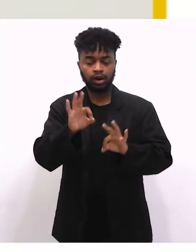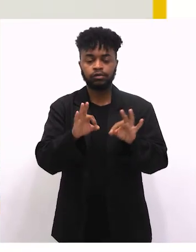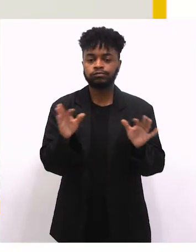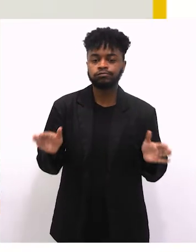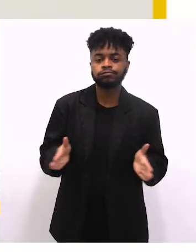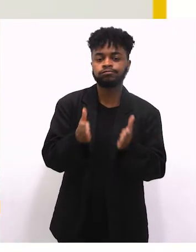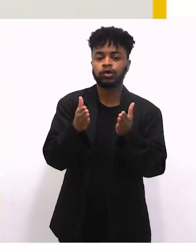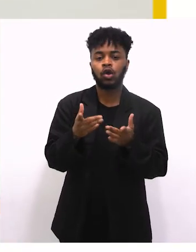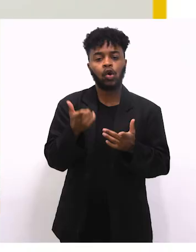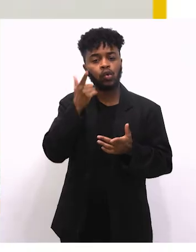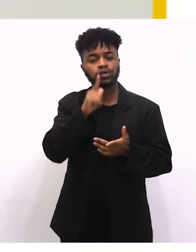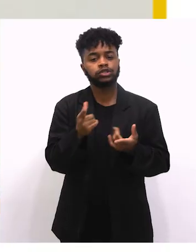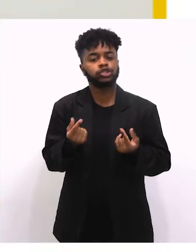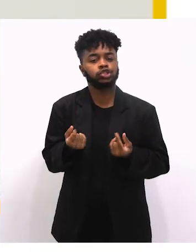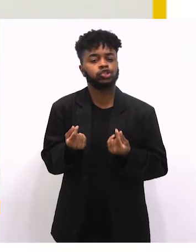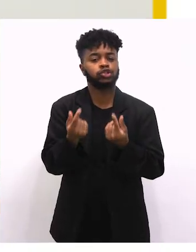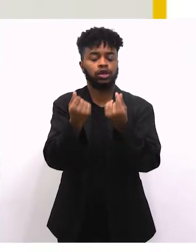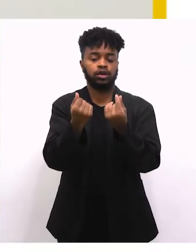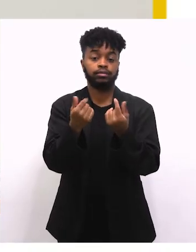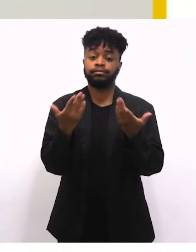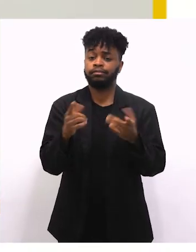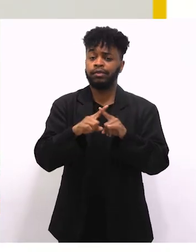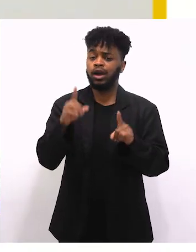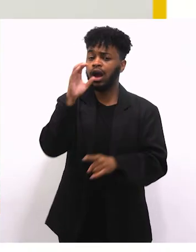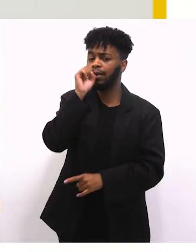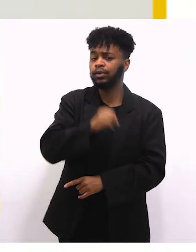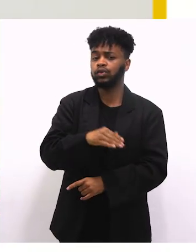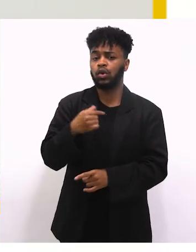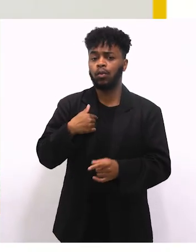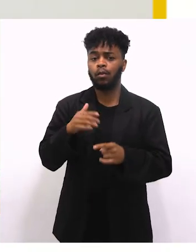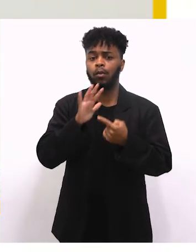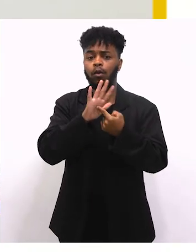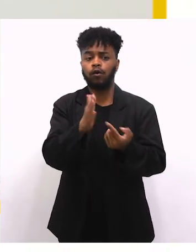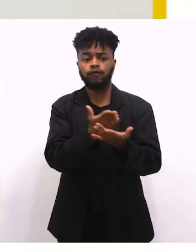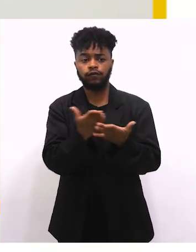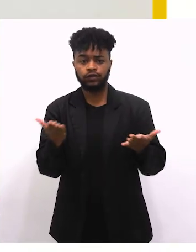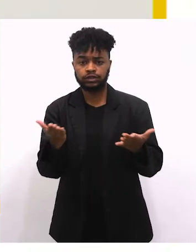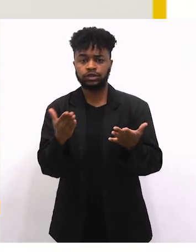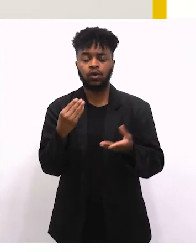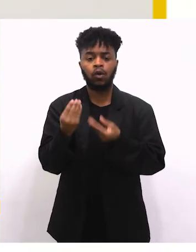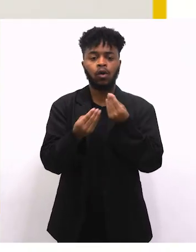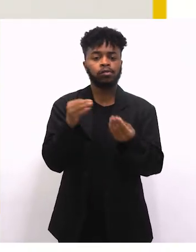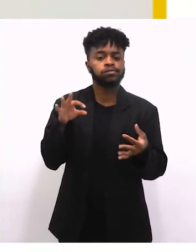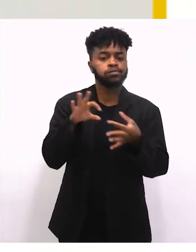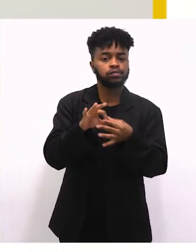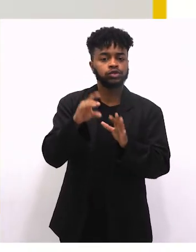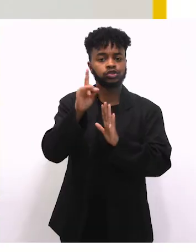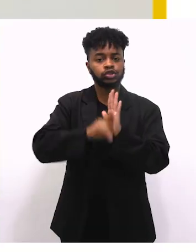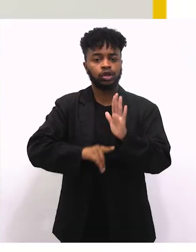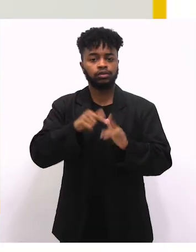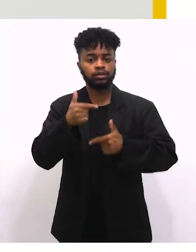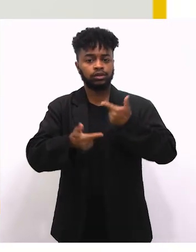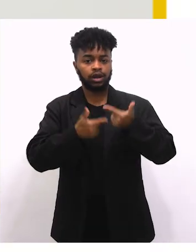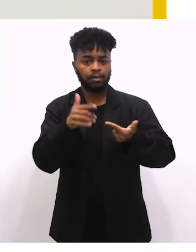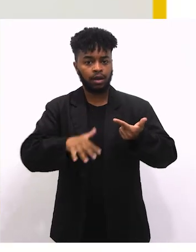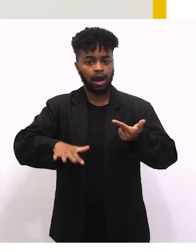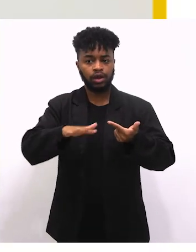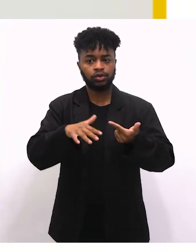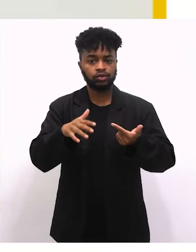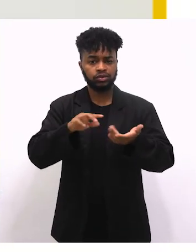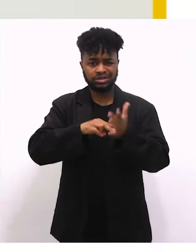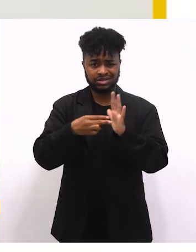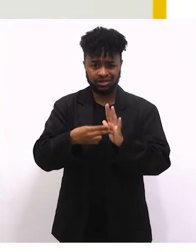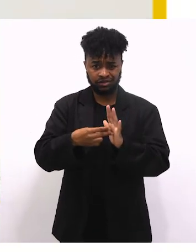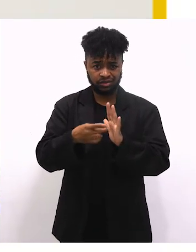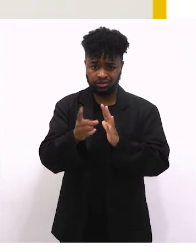vem movimentando bilhões e um absurdo. Quando eu trago para vocês essa ligação com o direito do trabalho,